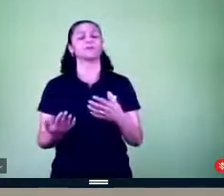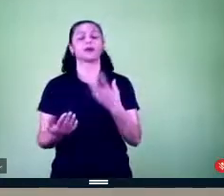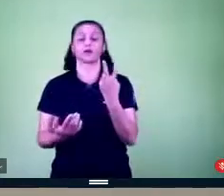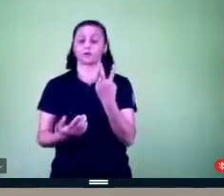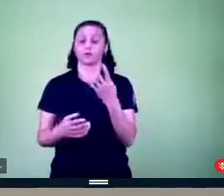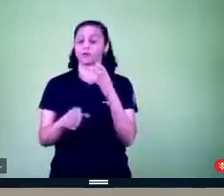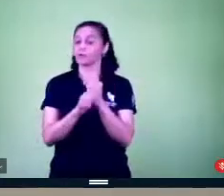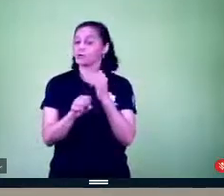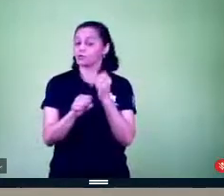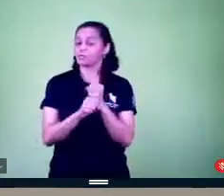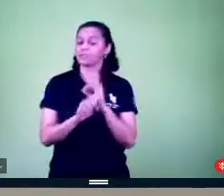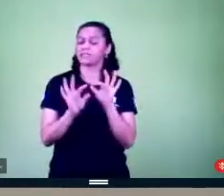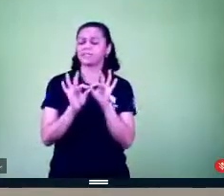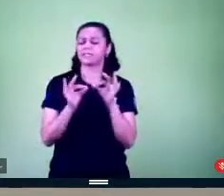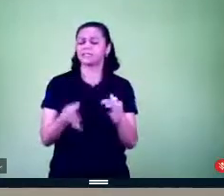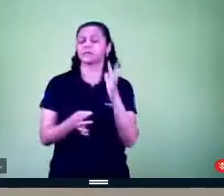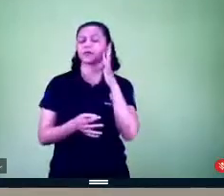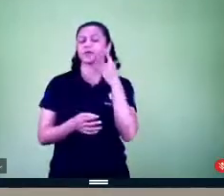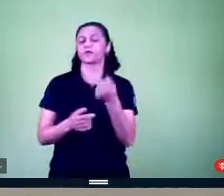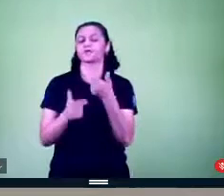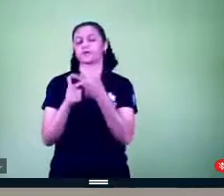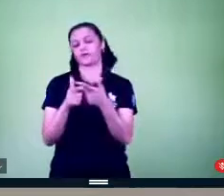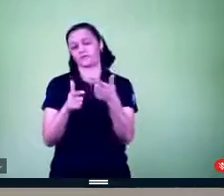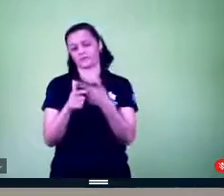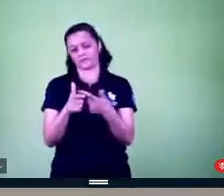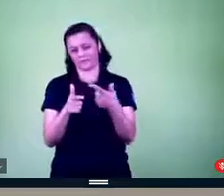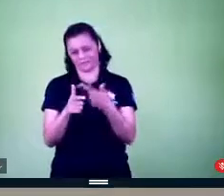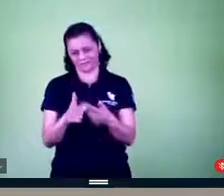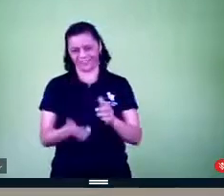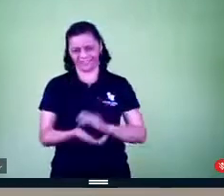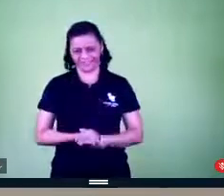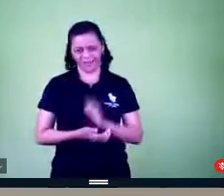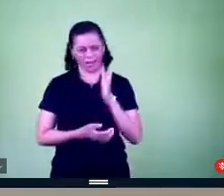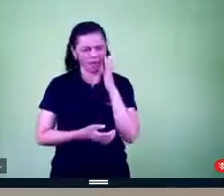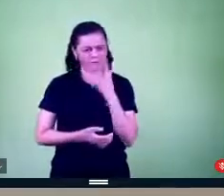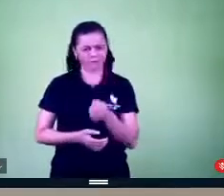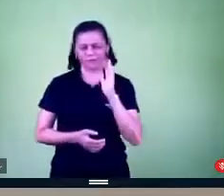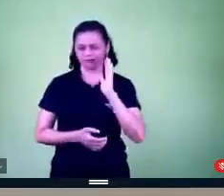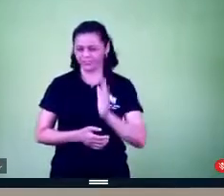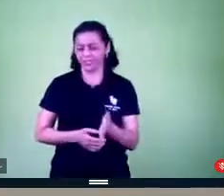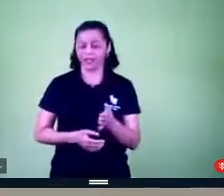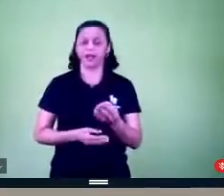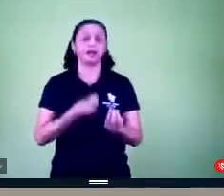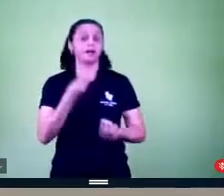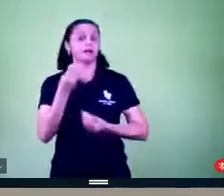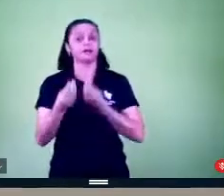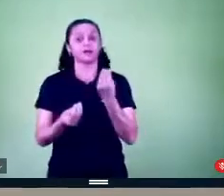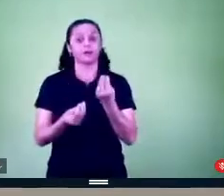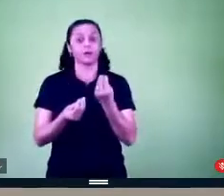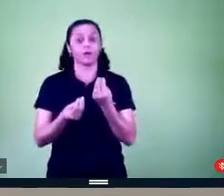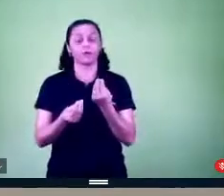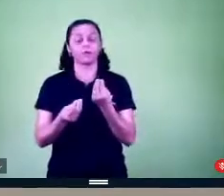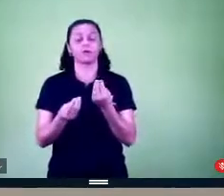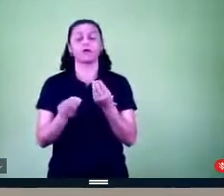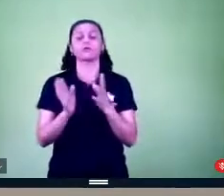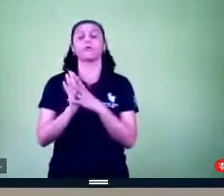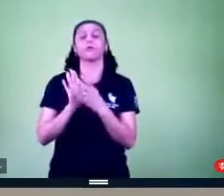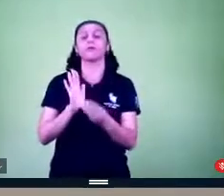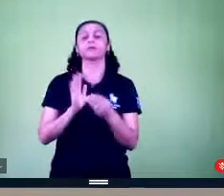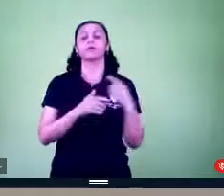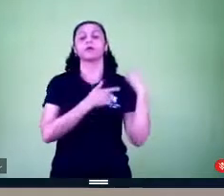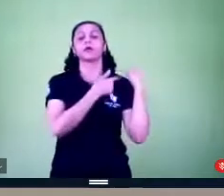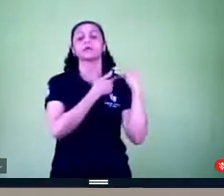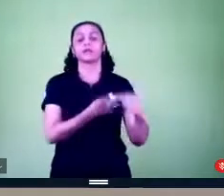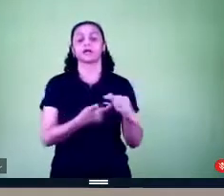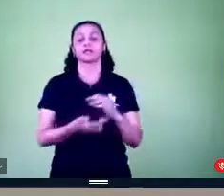problema. Ah, professor, mas como é que eu faria se fosse pelo modo clássico? Né? Talvez dê tempo de a gente rabiscar aqui, ó, rapidinho. Primeiro, eu calcularia